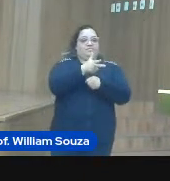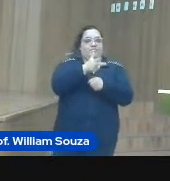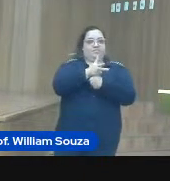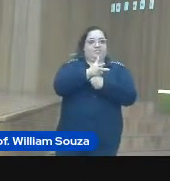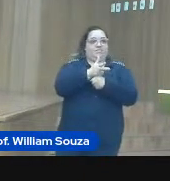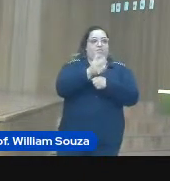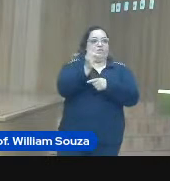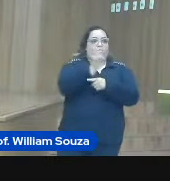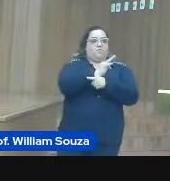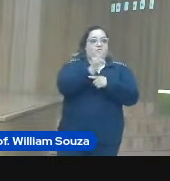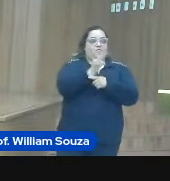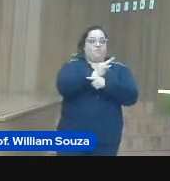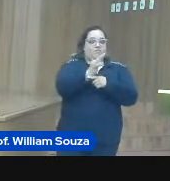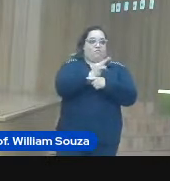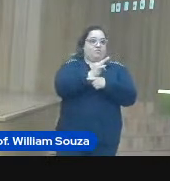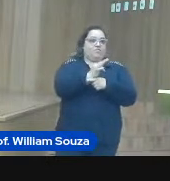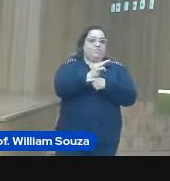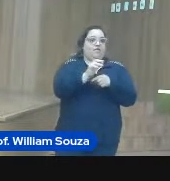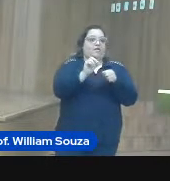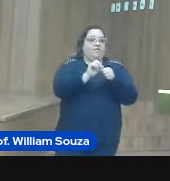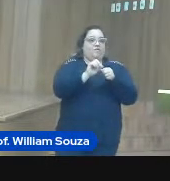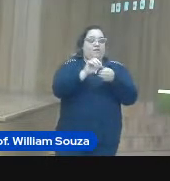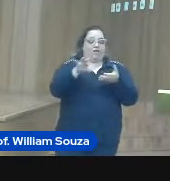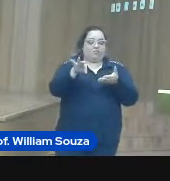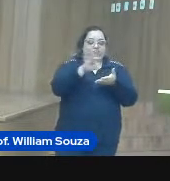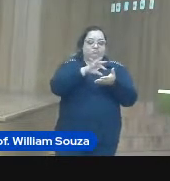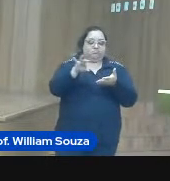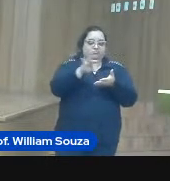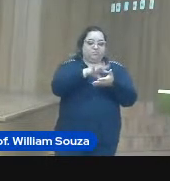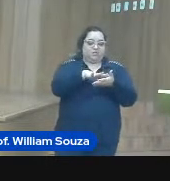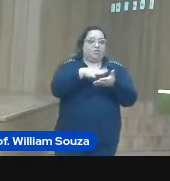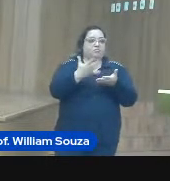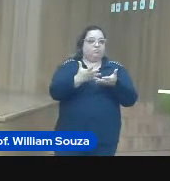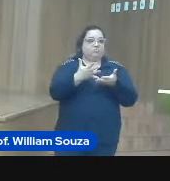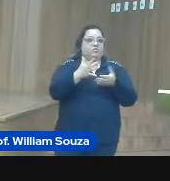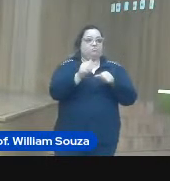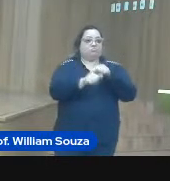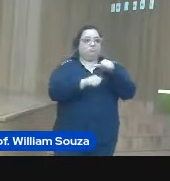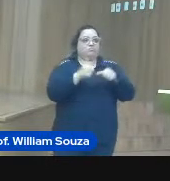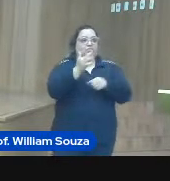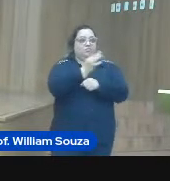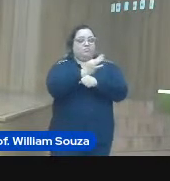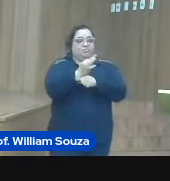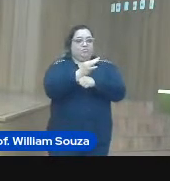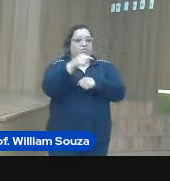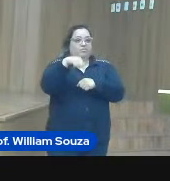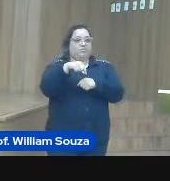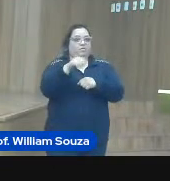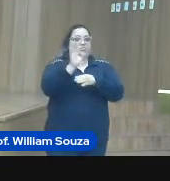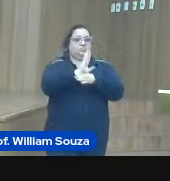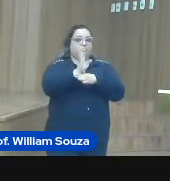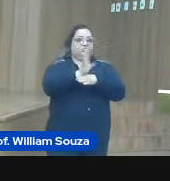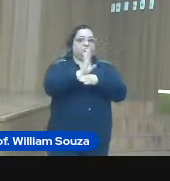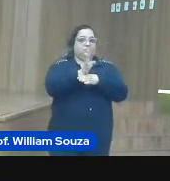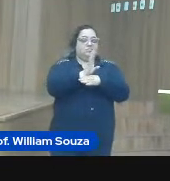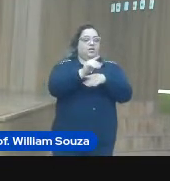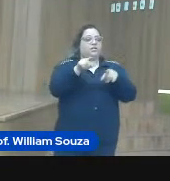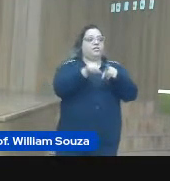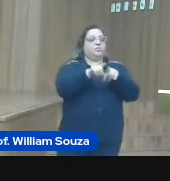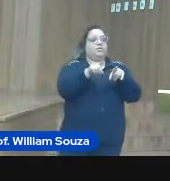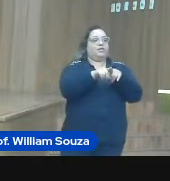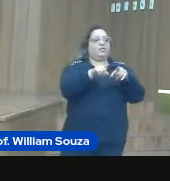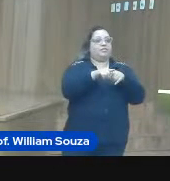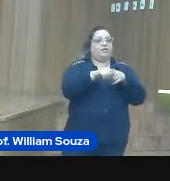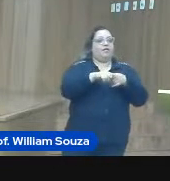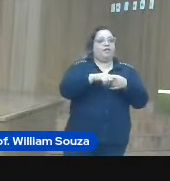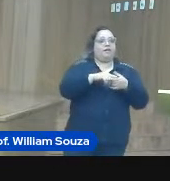para o cinema. O 20 mil léguas submarinas, né, do cinema. E aí tem também A Máquina do Tempo, né, o